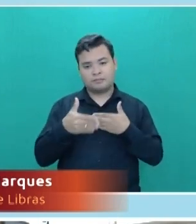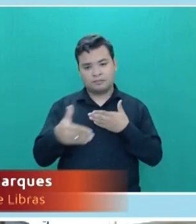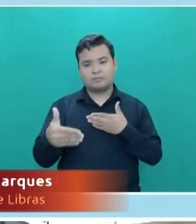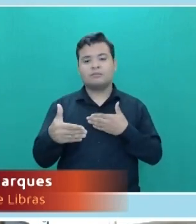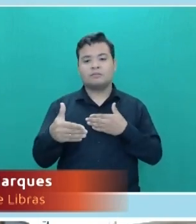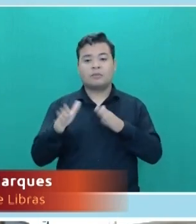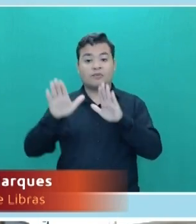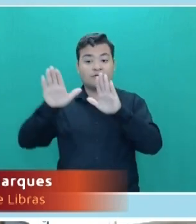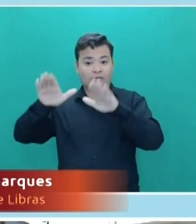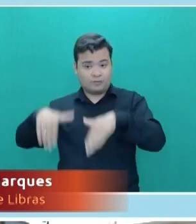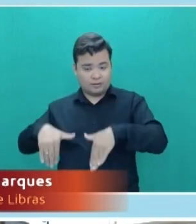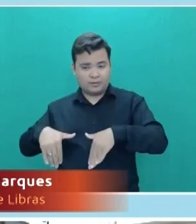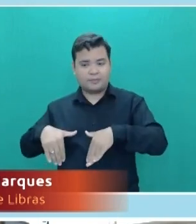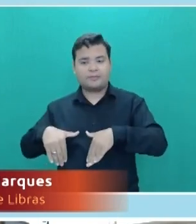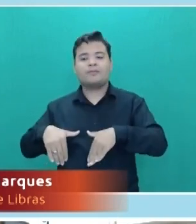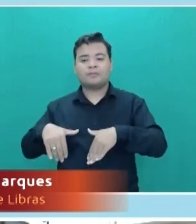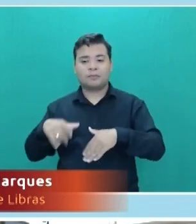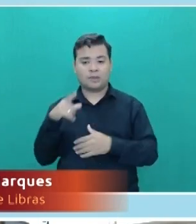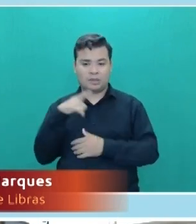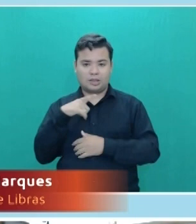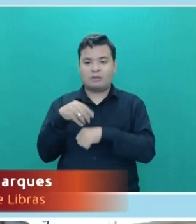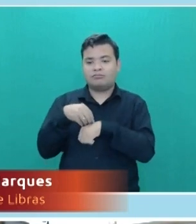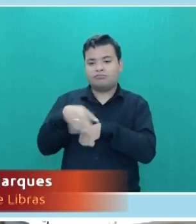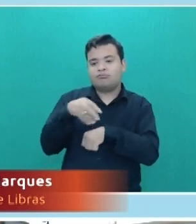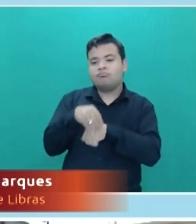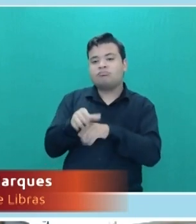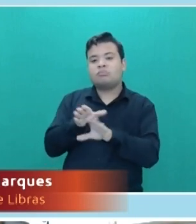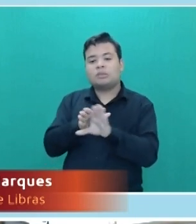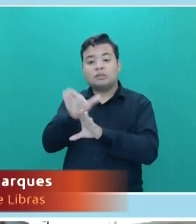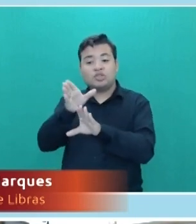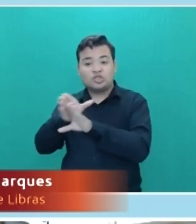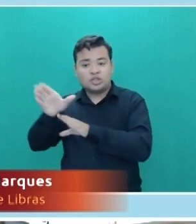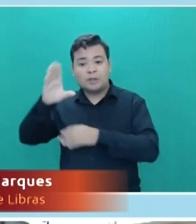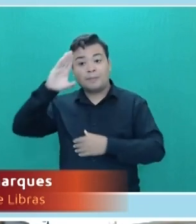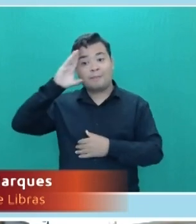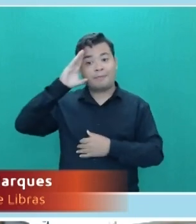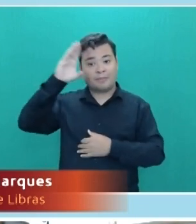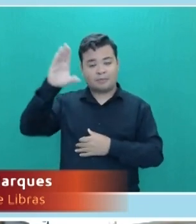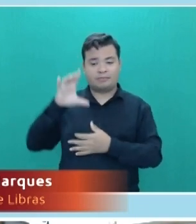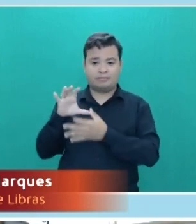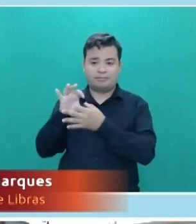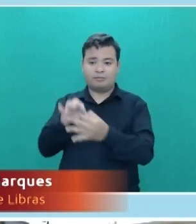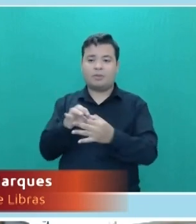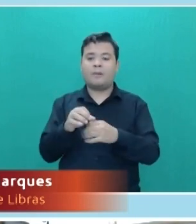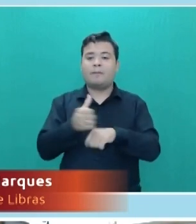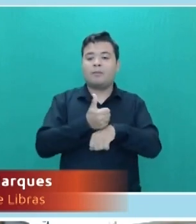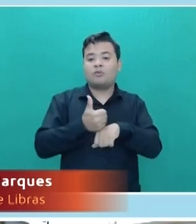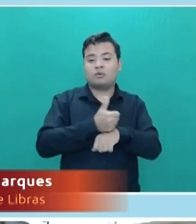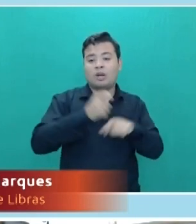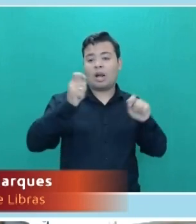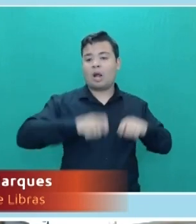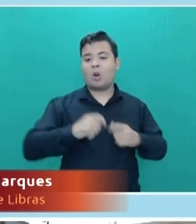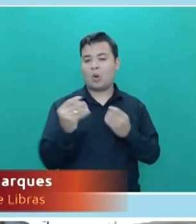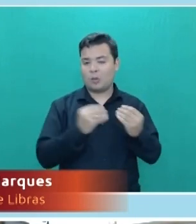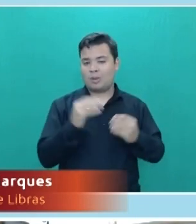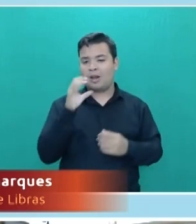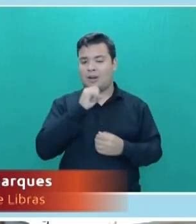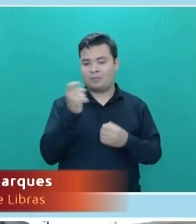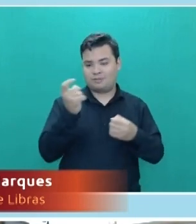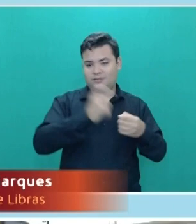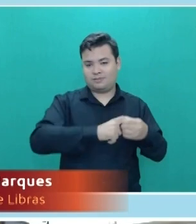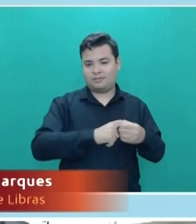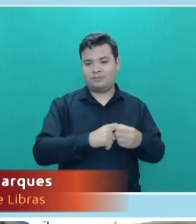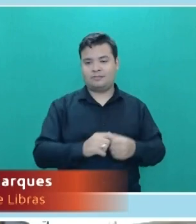o nosso programa de hoje, dando algumas dicas, principalmente de capacitação profissional. Não sai daí não, a gente volta rapidinho.